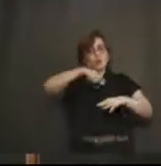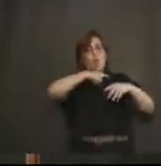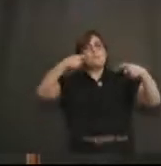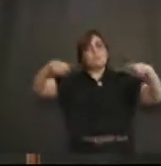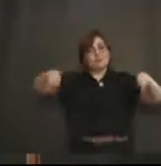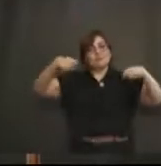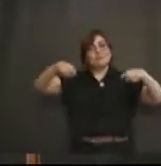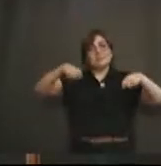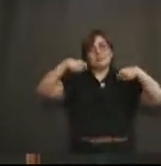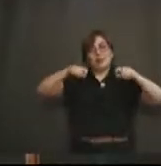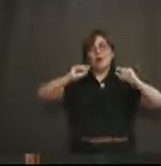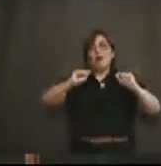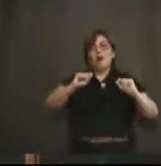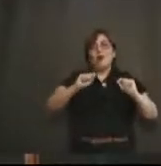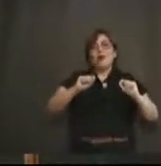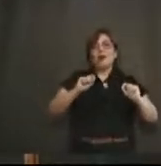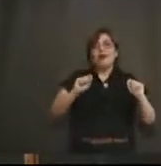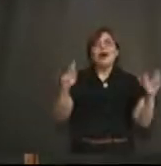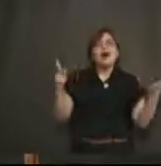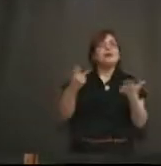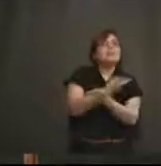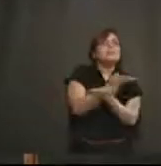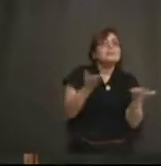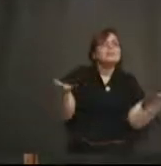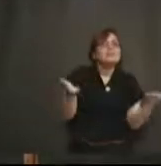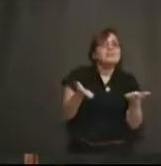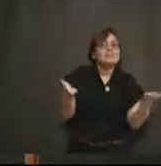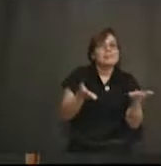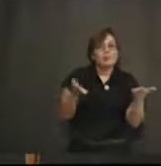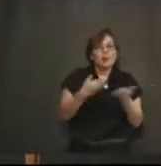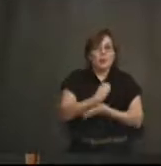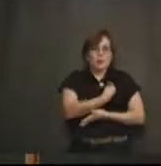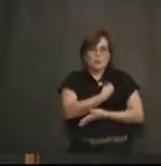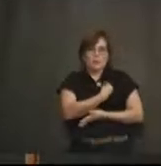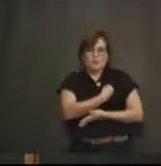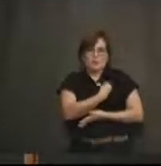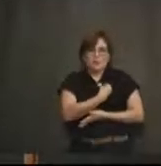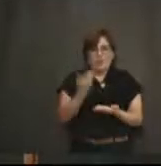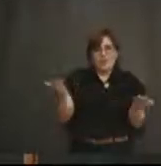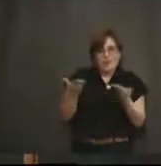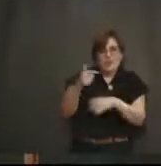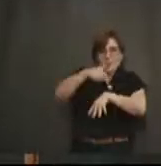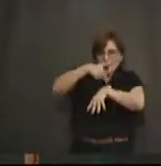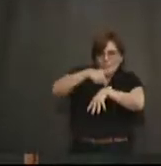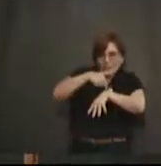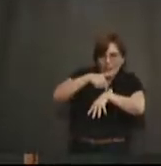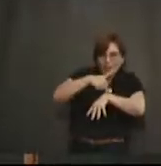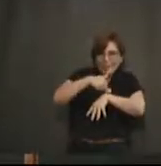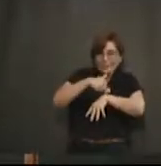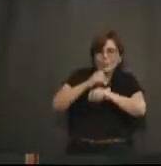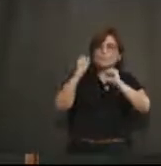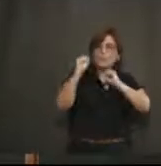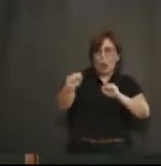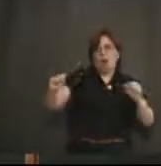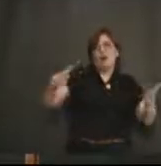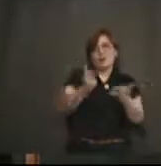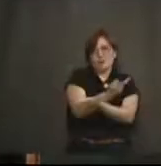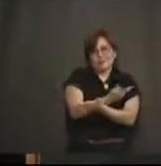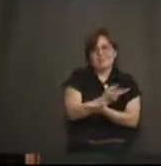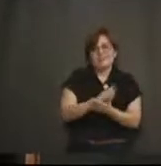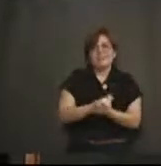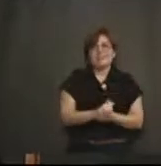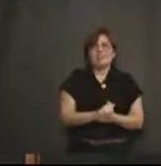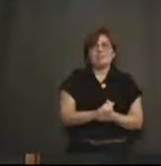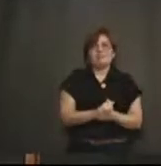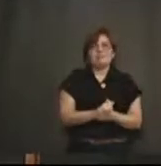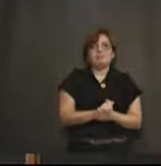cabo para que esse exato momento que estamos vivenciando agora pudesse vir a ocorrer. Tenho aqui em